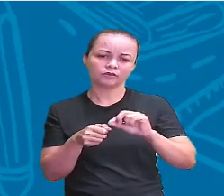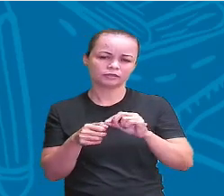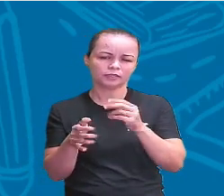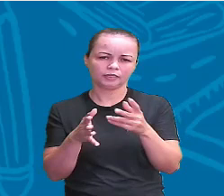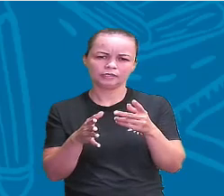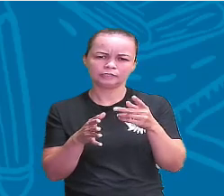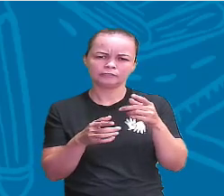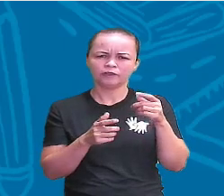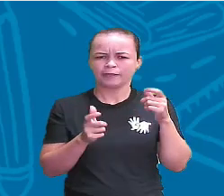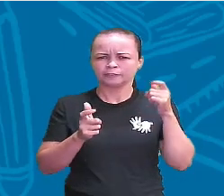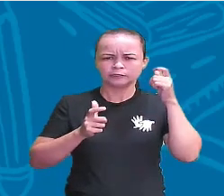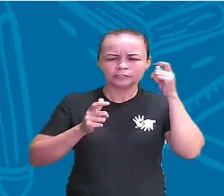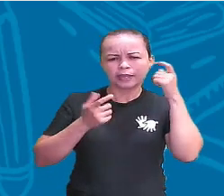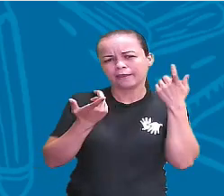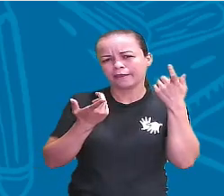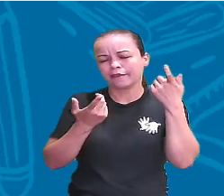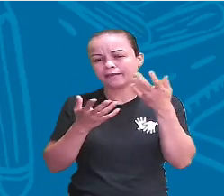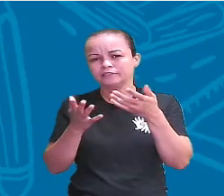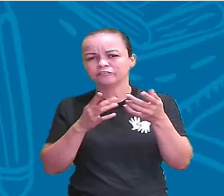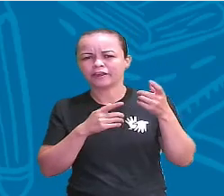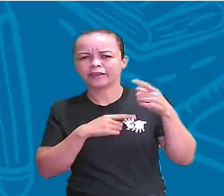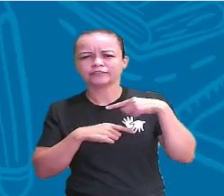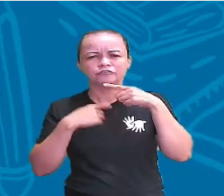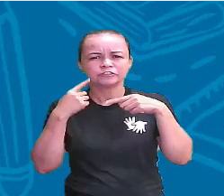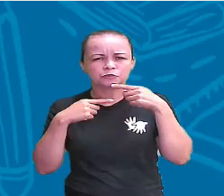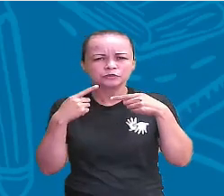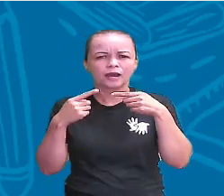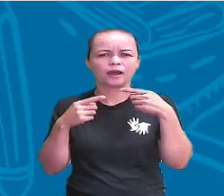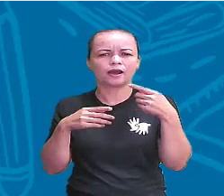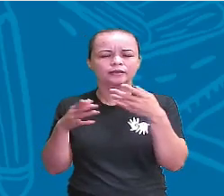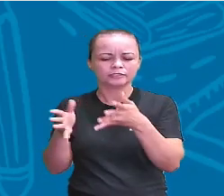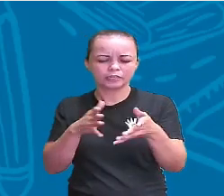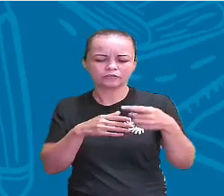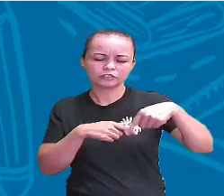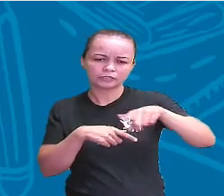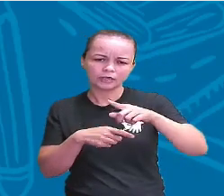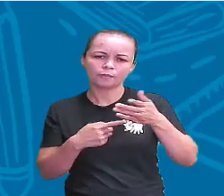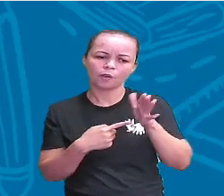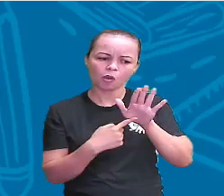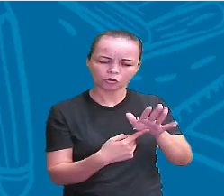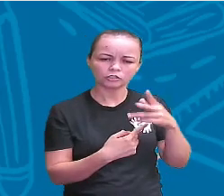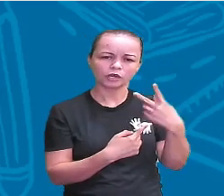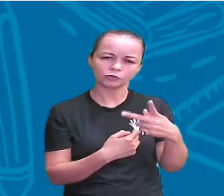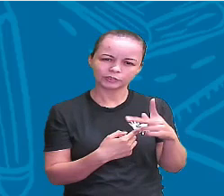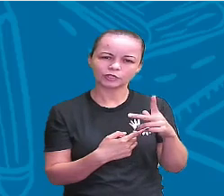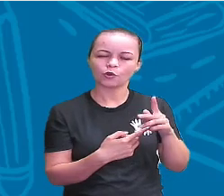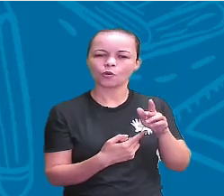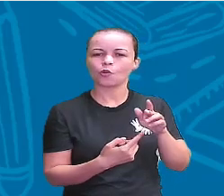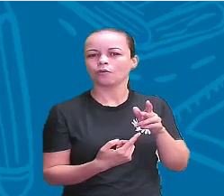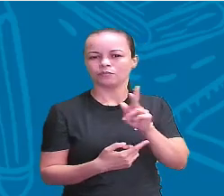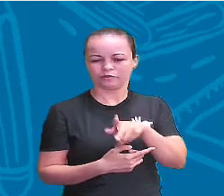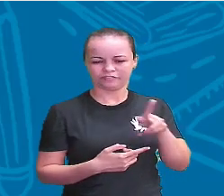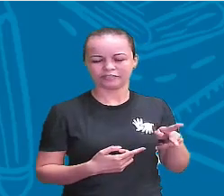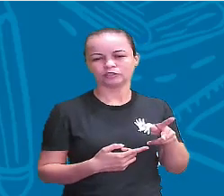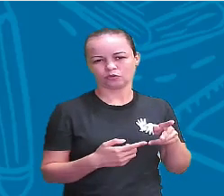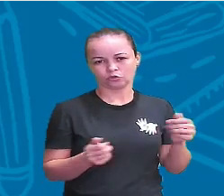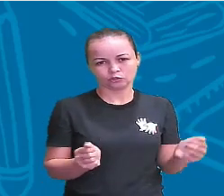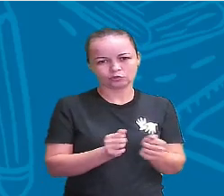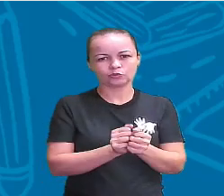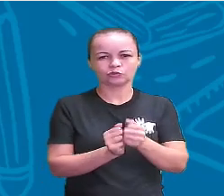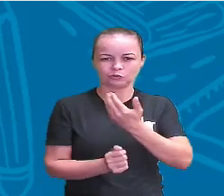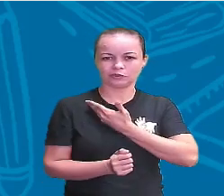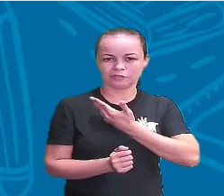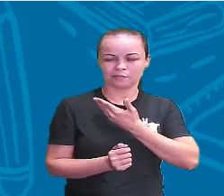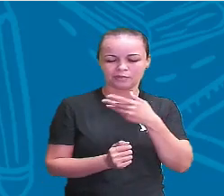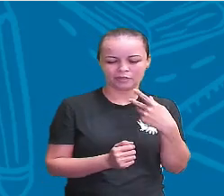leva aí para a escola, para o teu professor, para que ele possa calcular junto com vocês em sala de aula e junto com seus colegas,